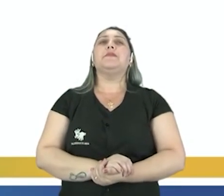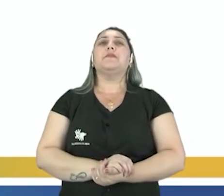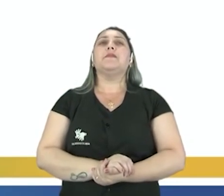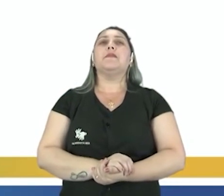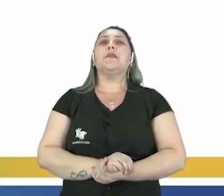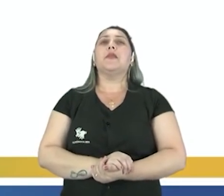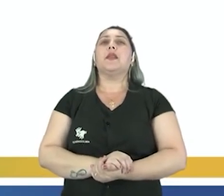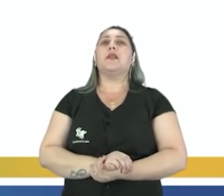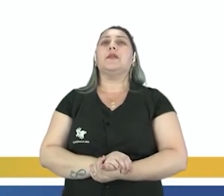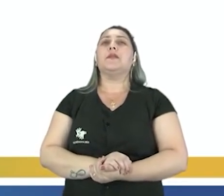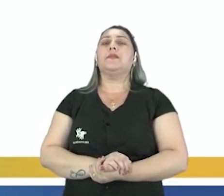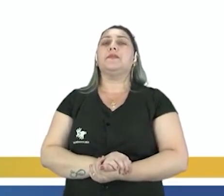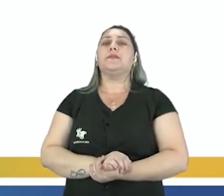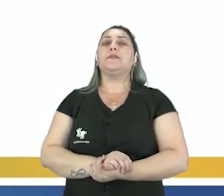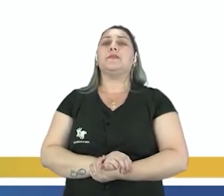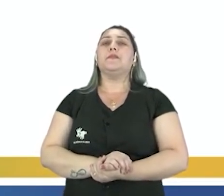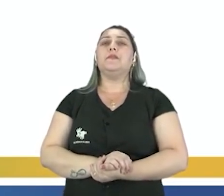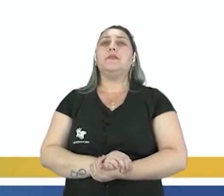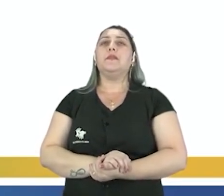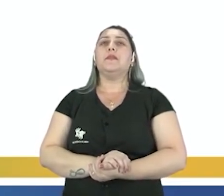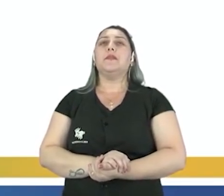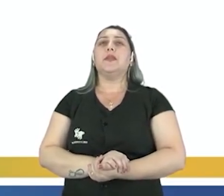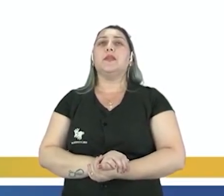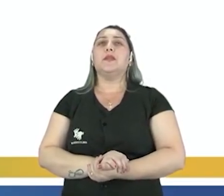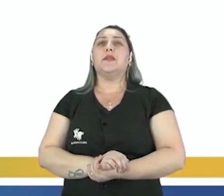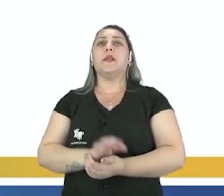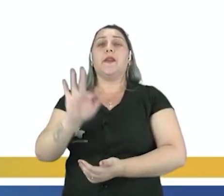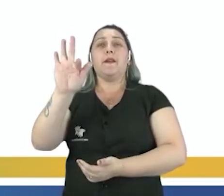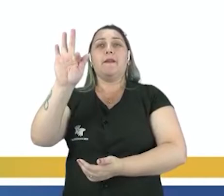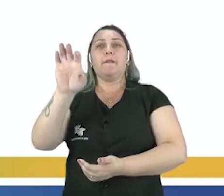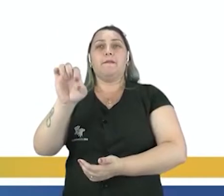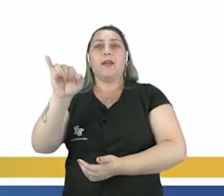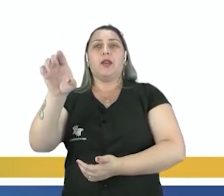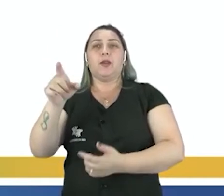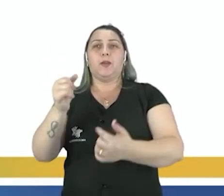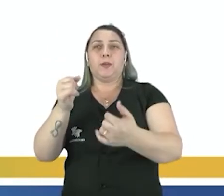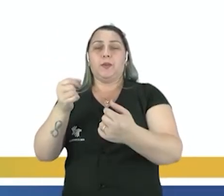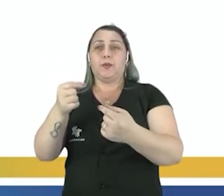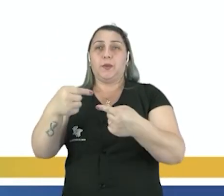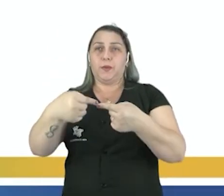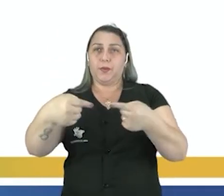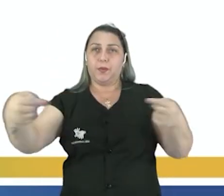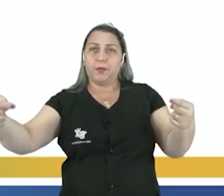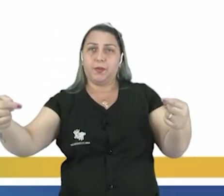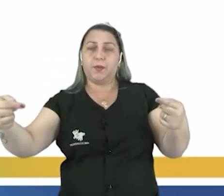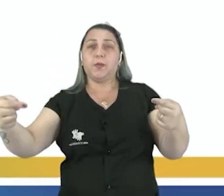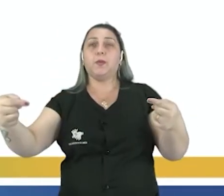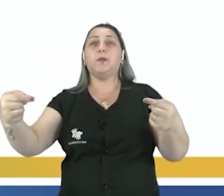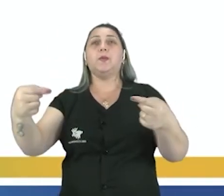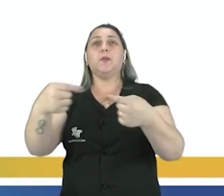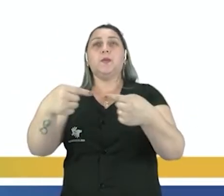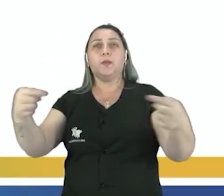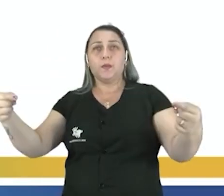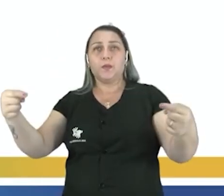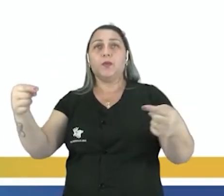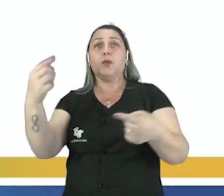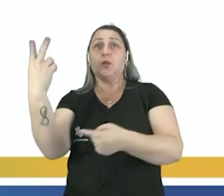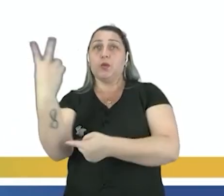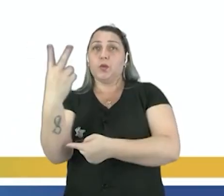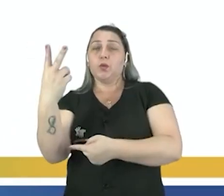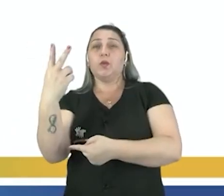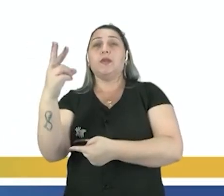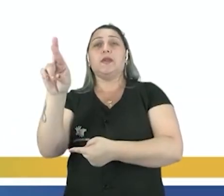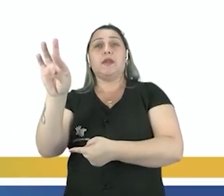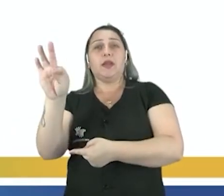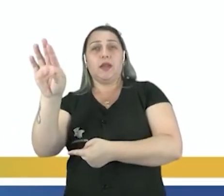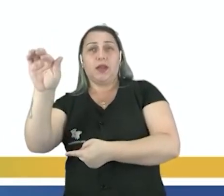Então vamos aqui enunciar, né, o teorema de Tales. Considere um feixe de retas paralelas cortado por duas retas transversais.